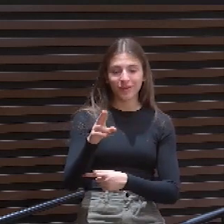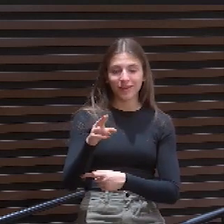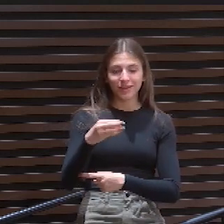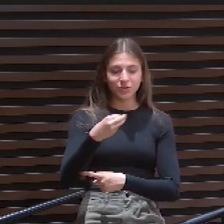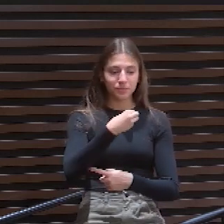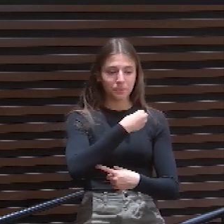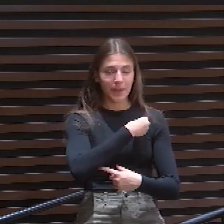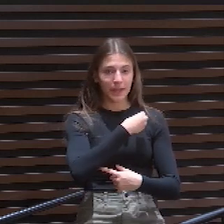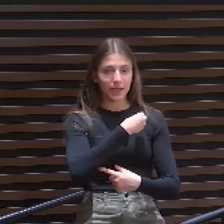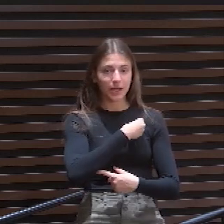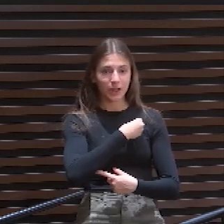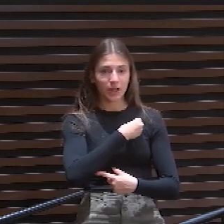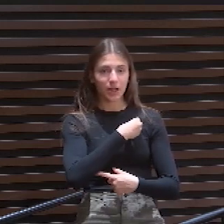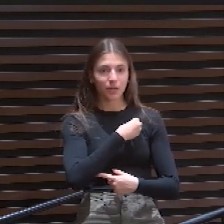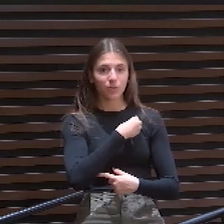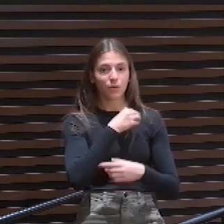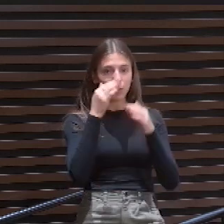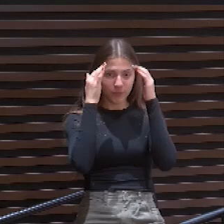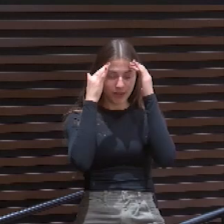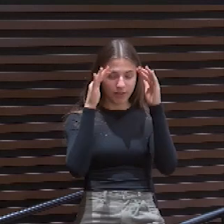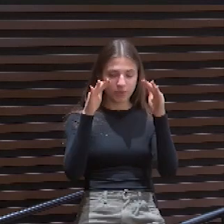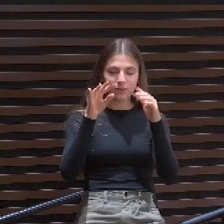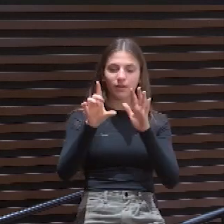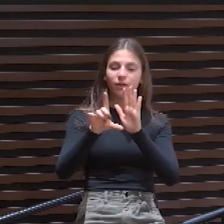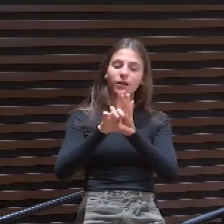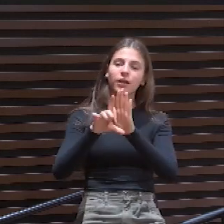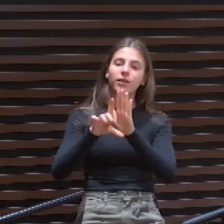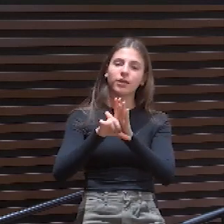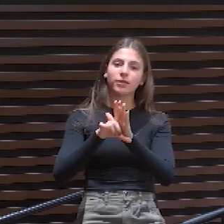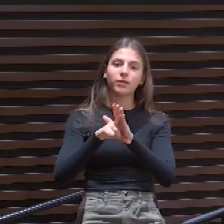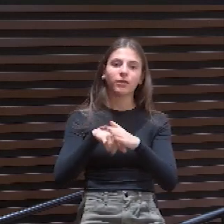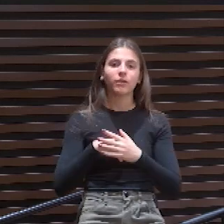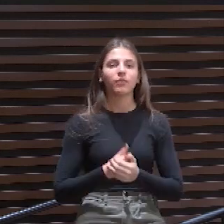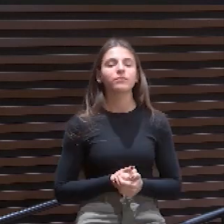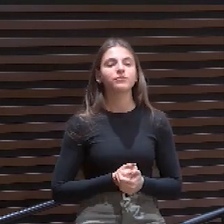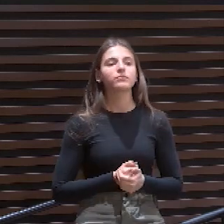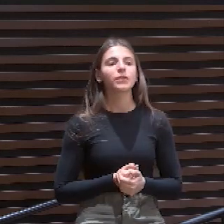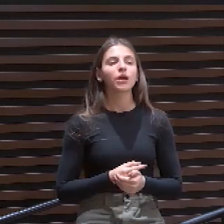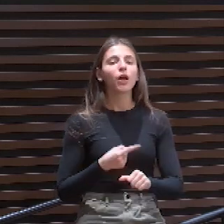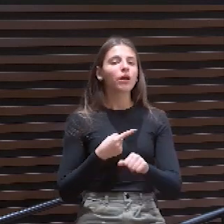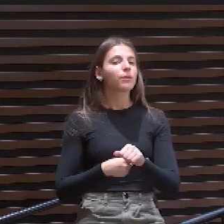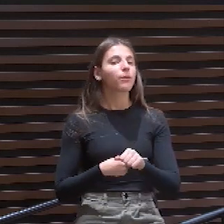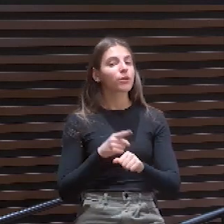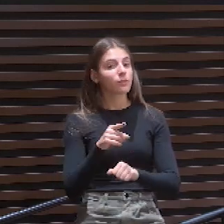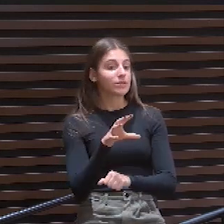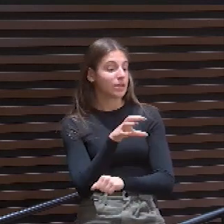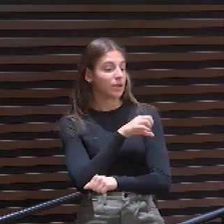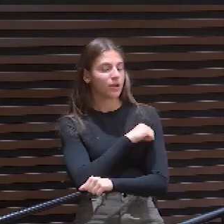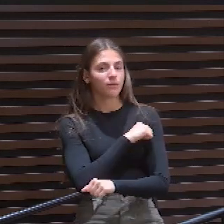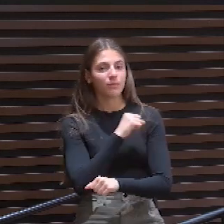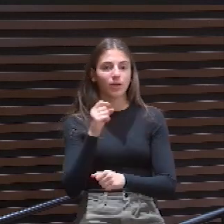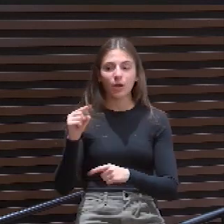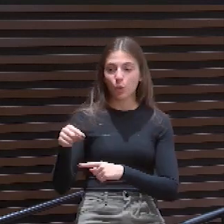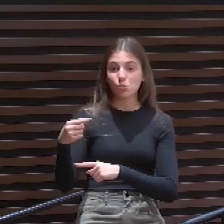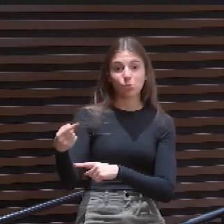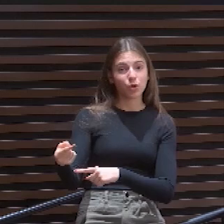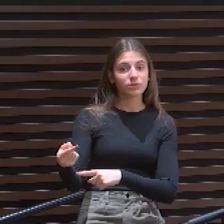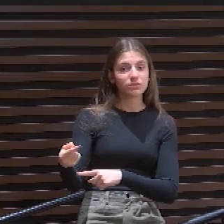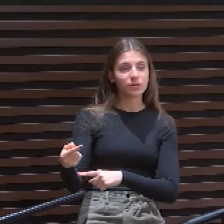Tiago 2, 8 e 9. Pois bem, quando se ama ao próximo, não